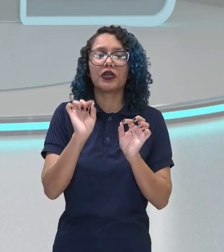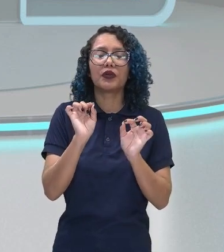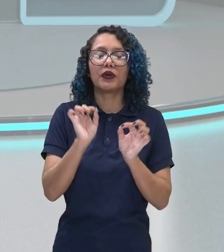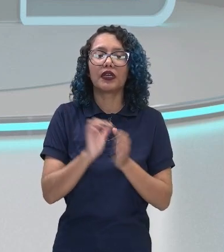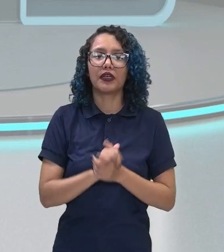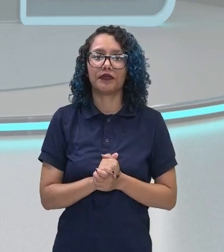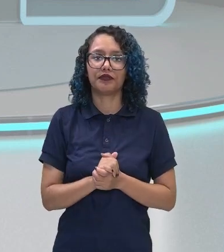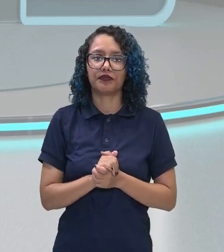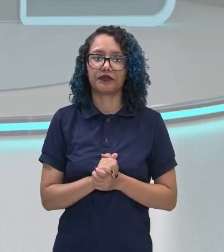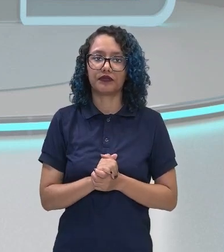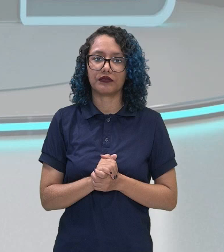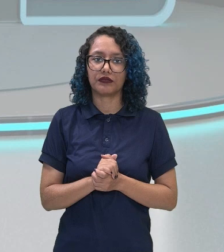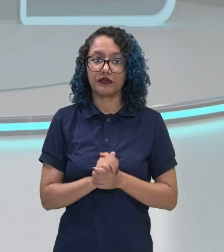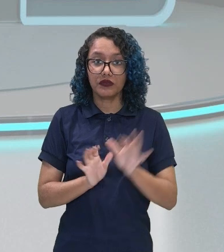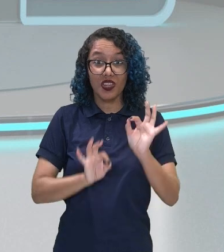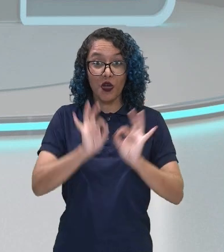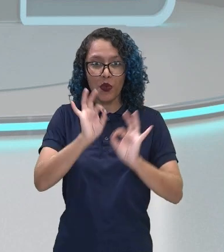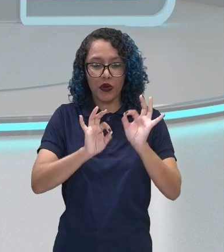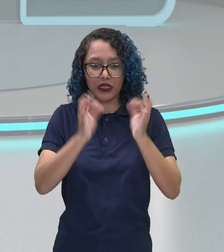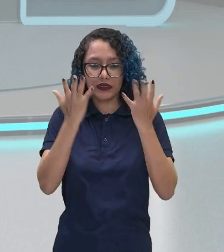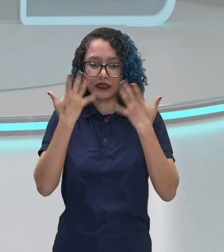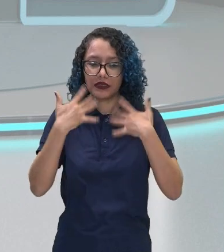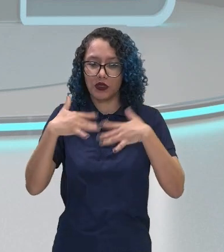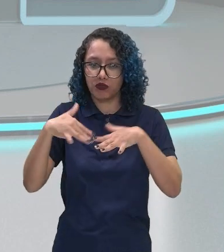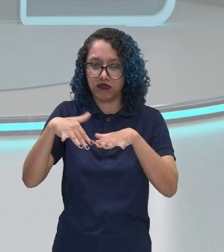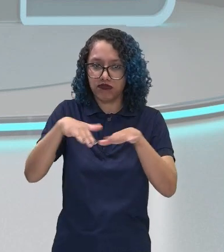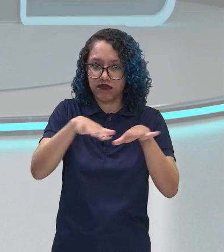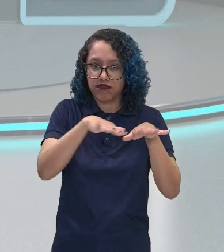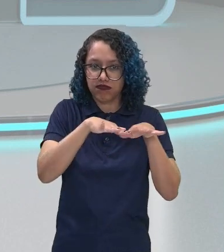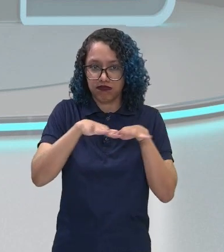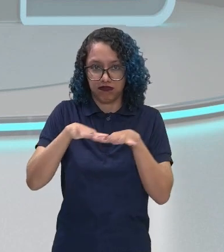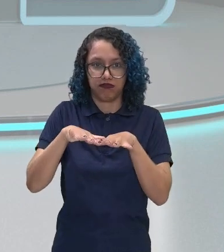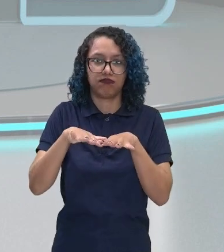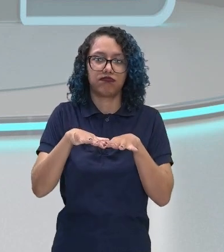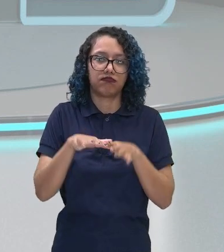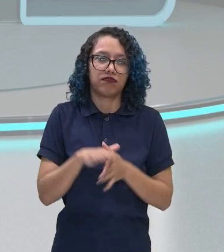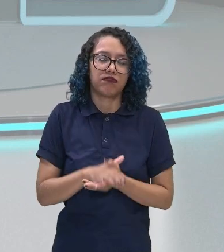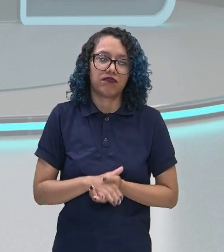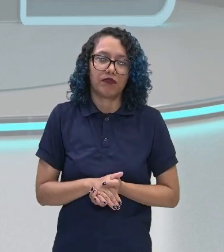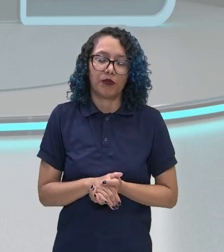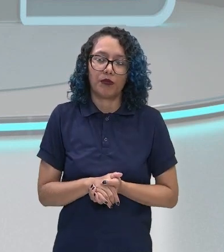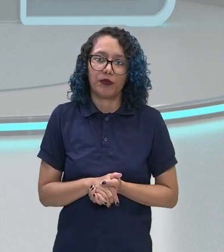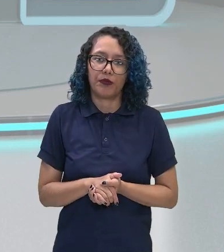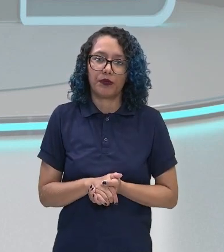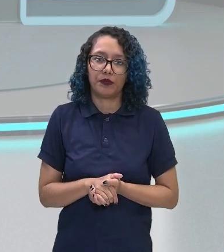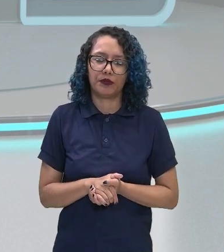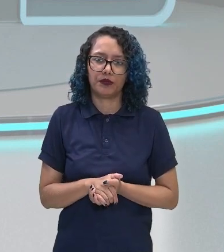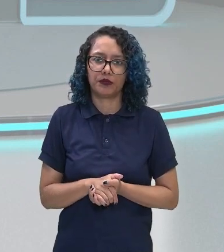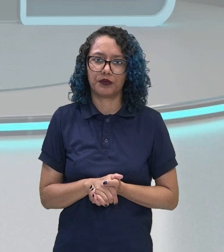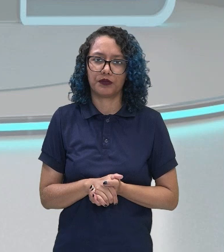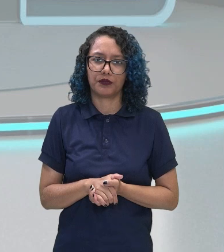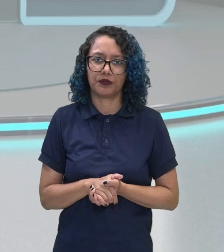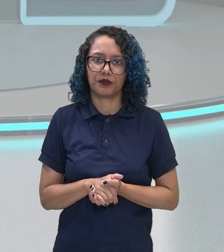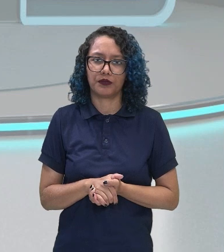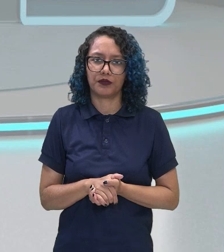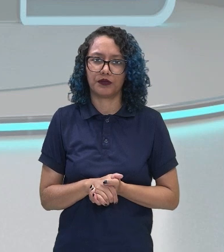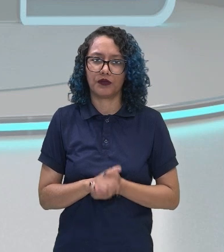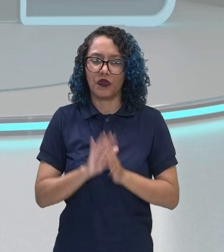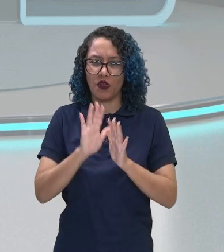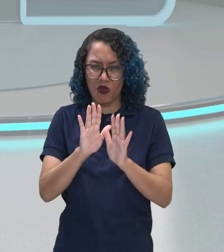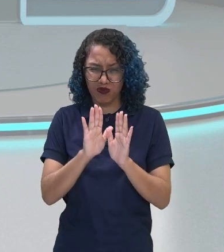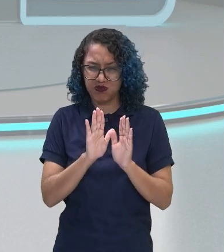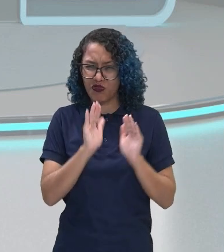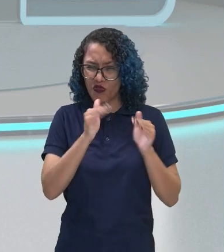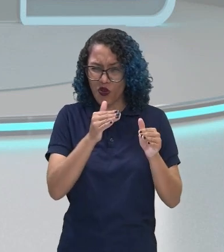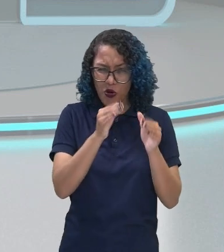uma organização harmônica? Olha só. Aqui, a gente não vai aprofundar na questão da matemática,